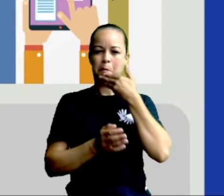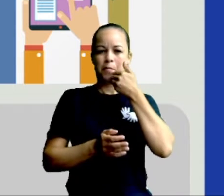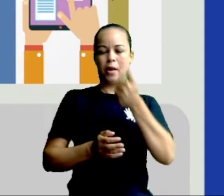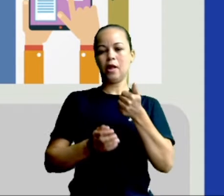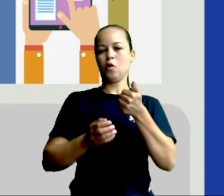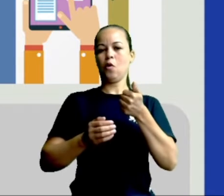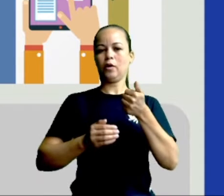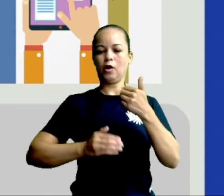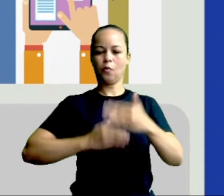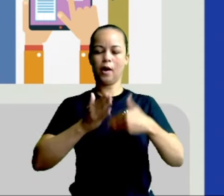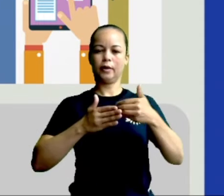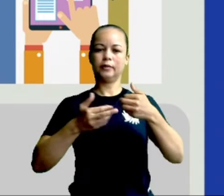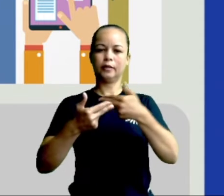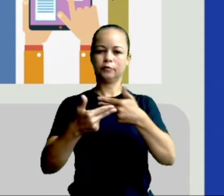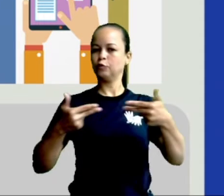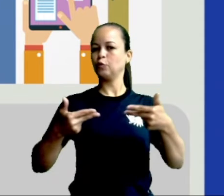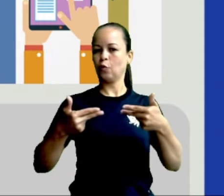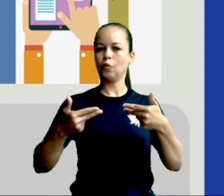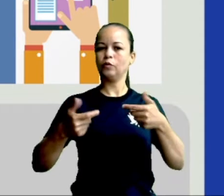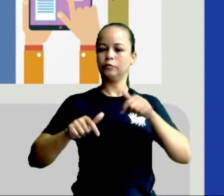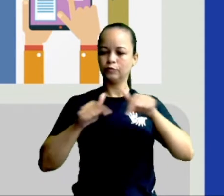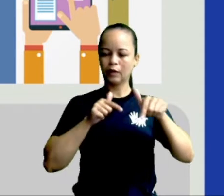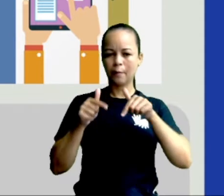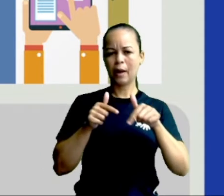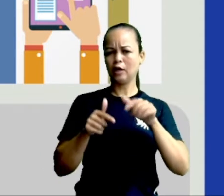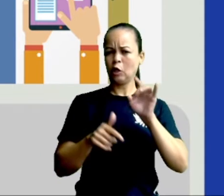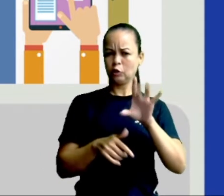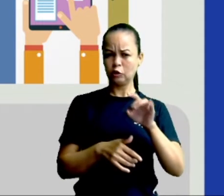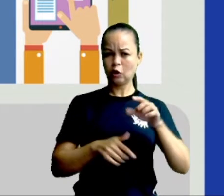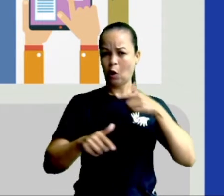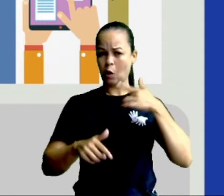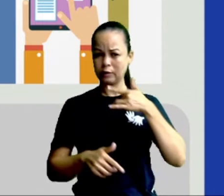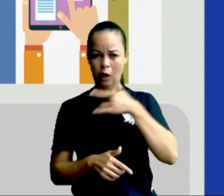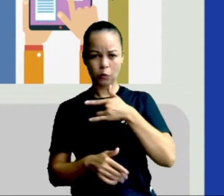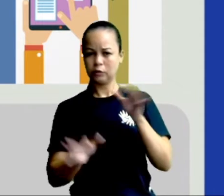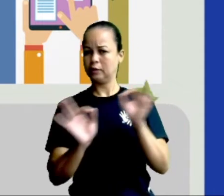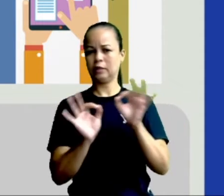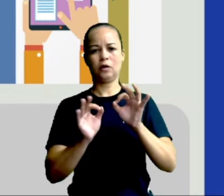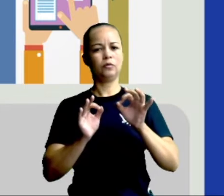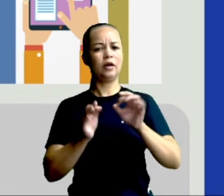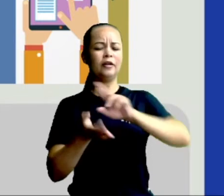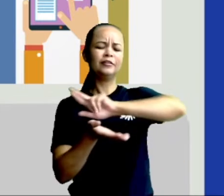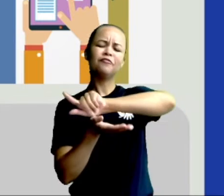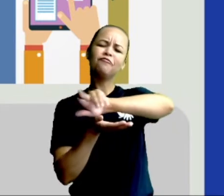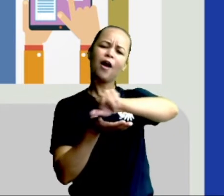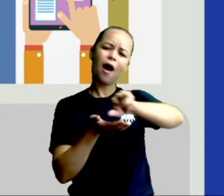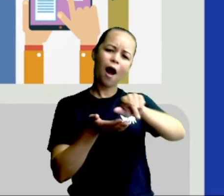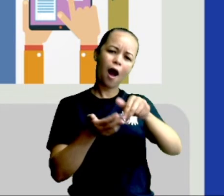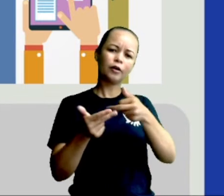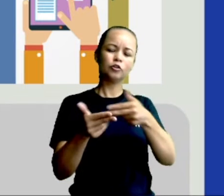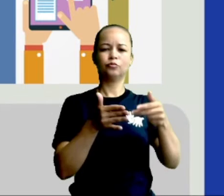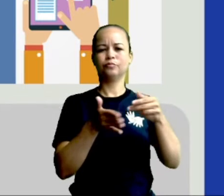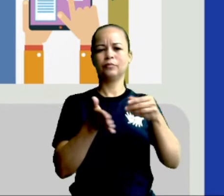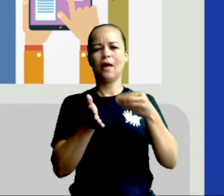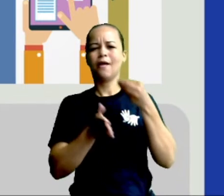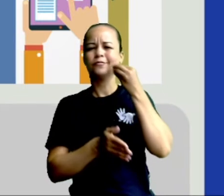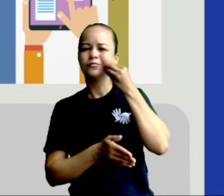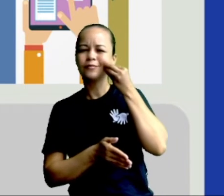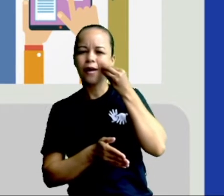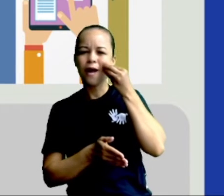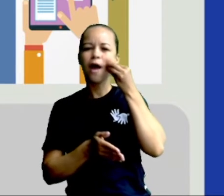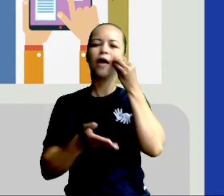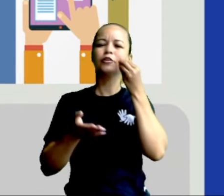produtos, do serviço, não só na área da saúde, a partir de muitos testes,